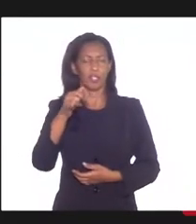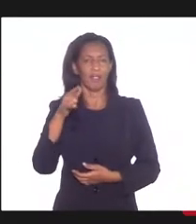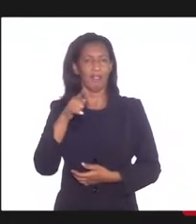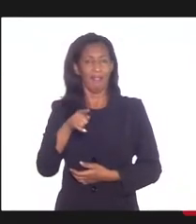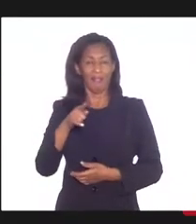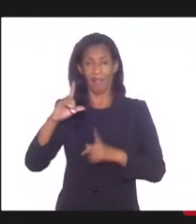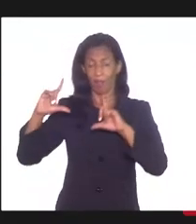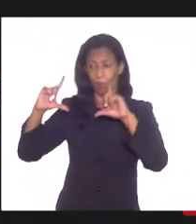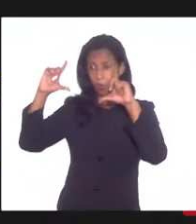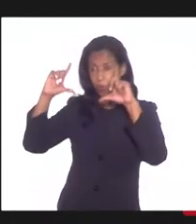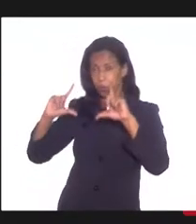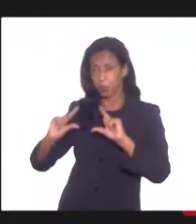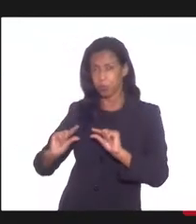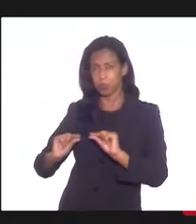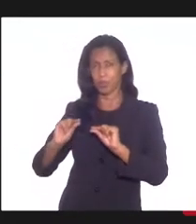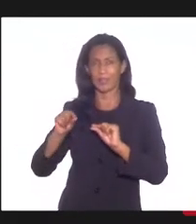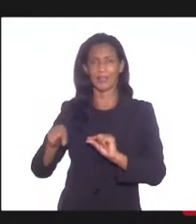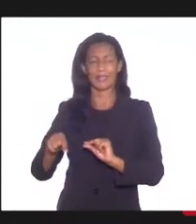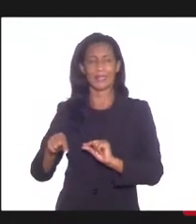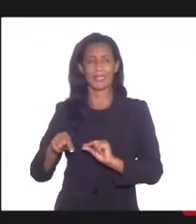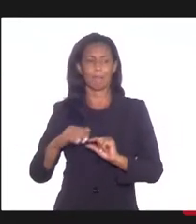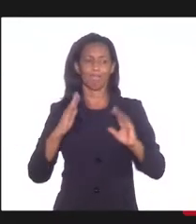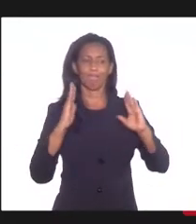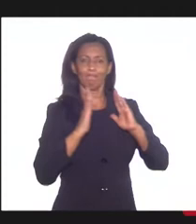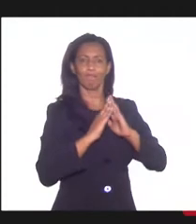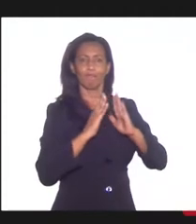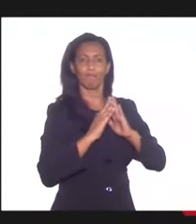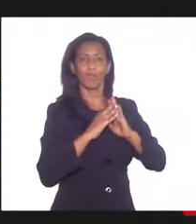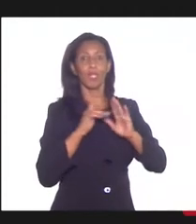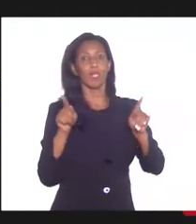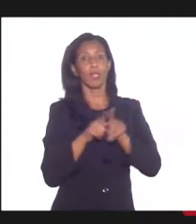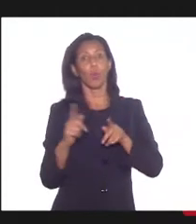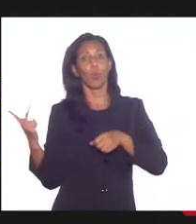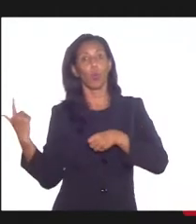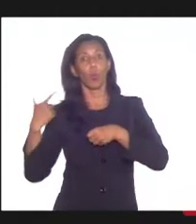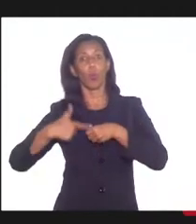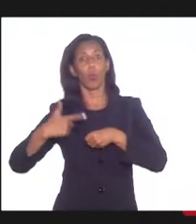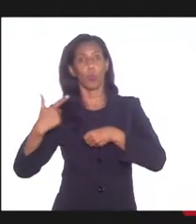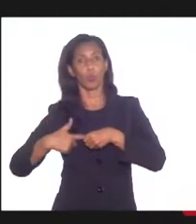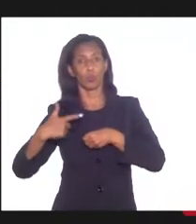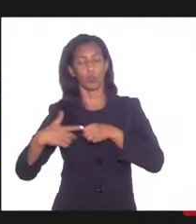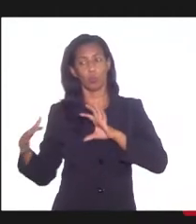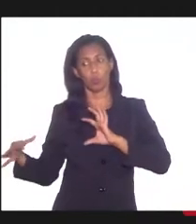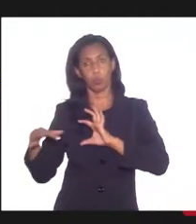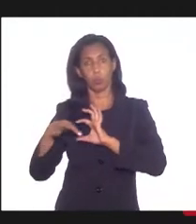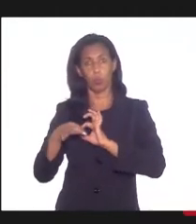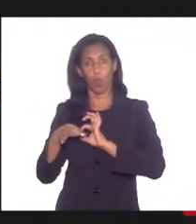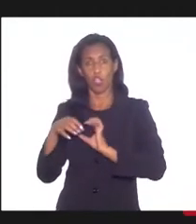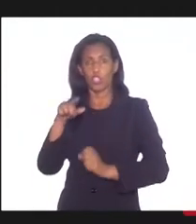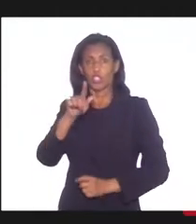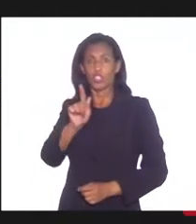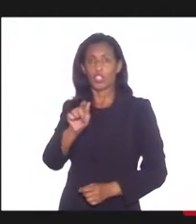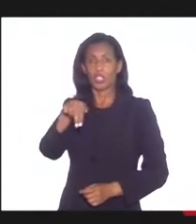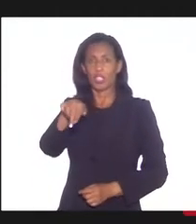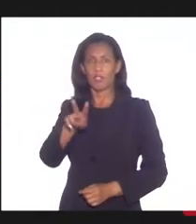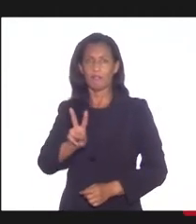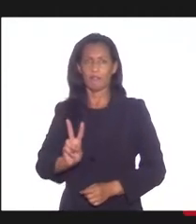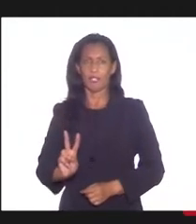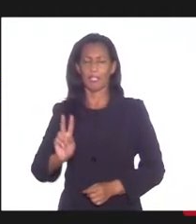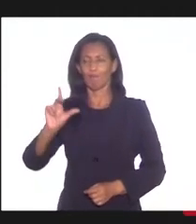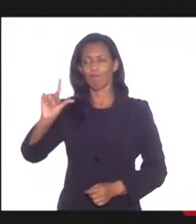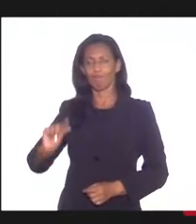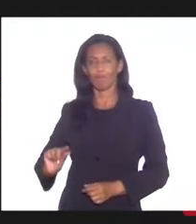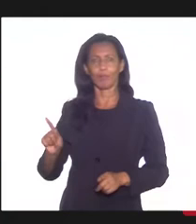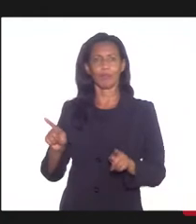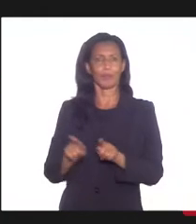extremamente baixo ainda, e o residencial, e o próprio combustível veicular, o GNV, ainda está muito baixo